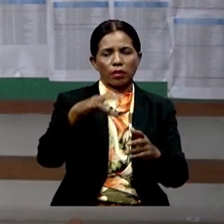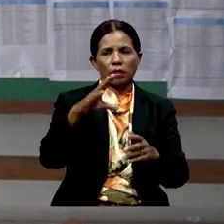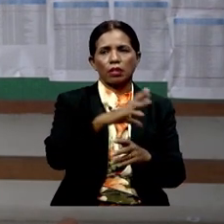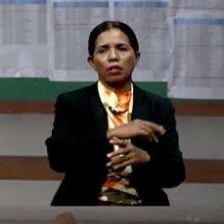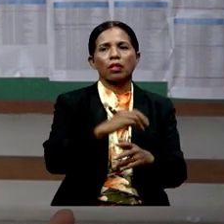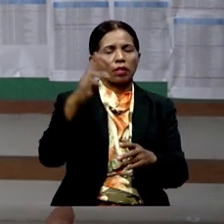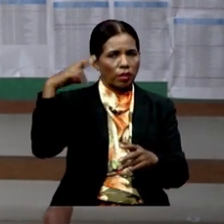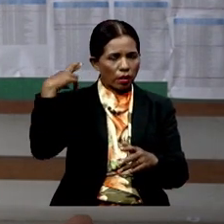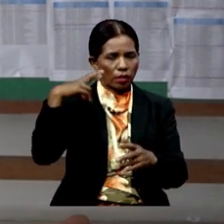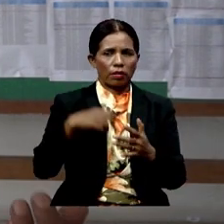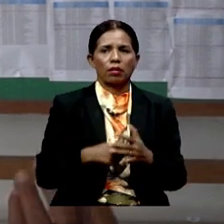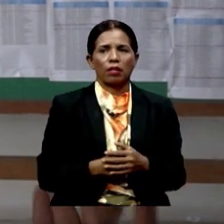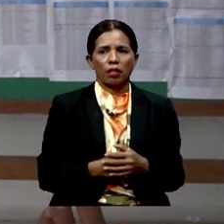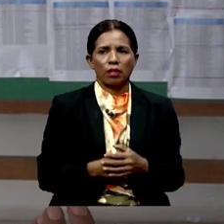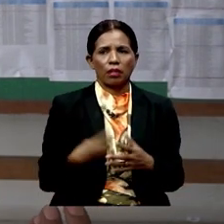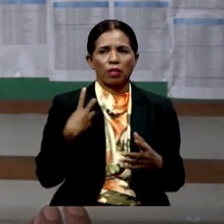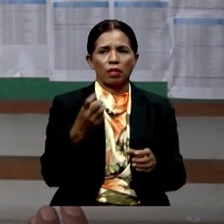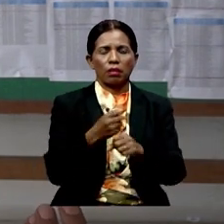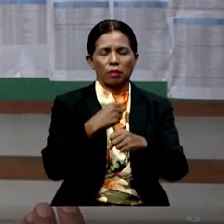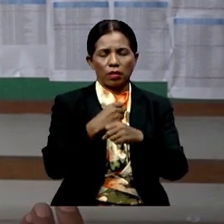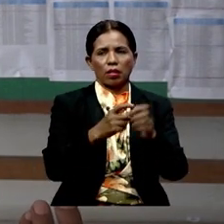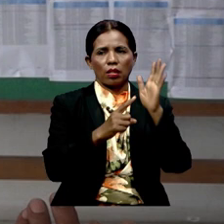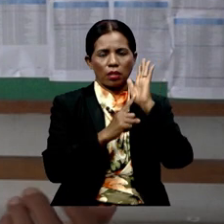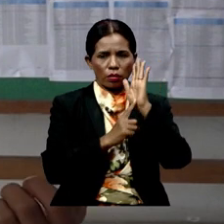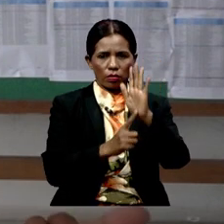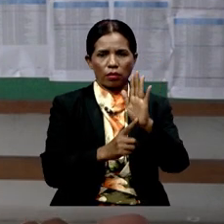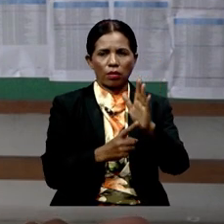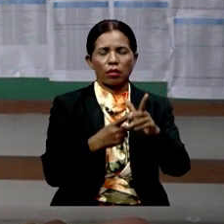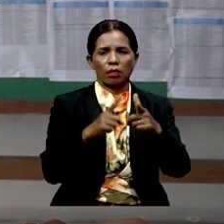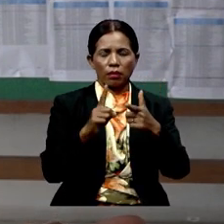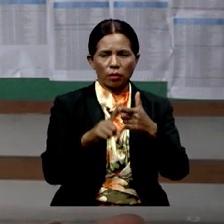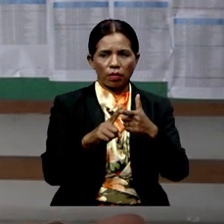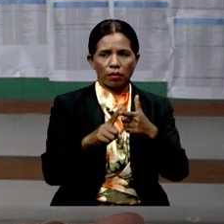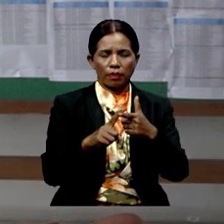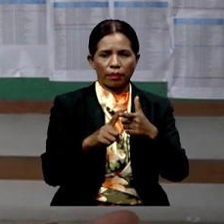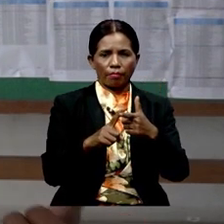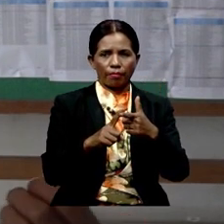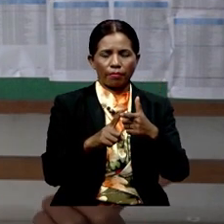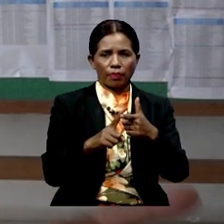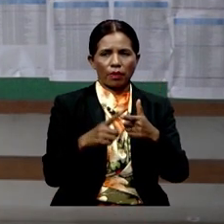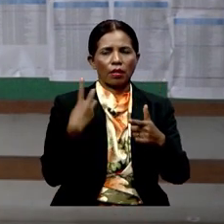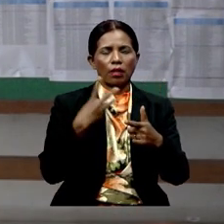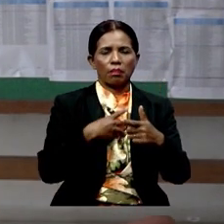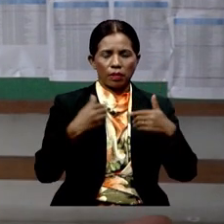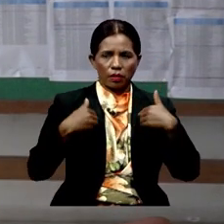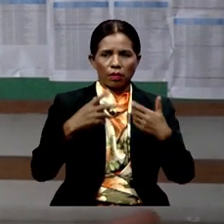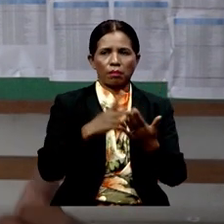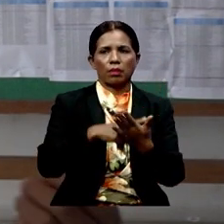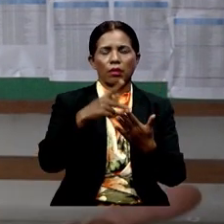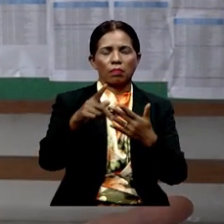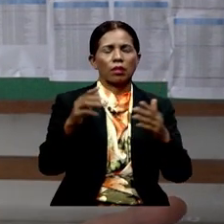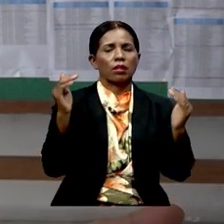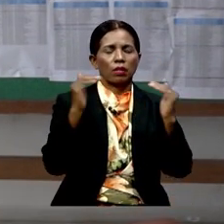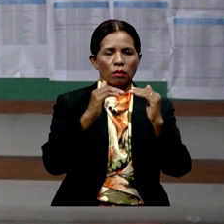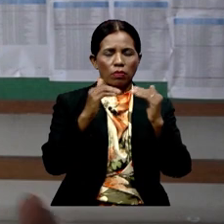radio, alindene ami mos halo live report. Depois de live report, ami mos iha programa talk show.